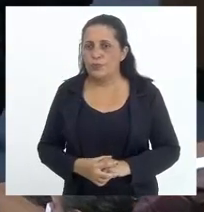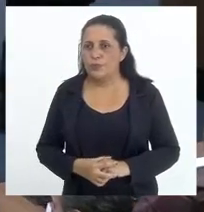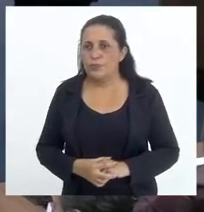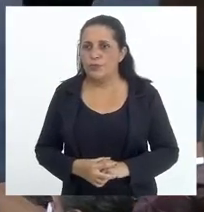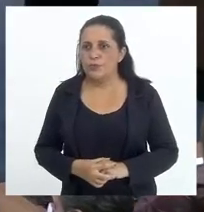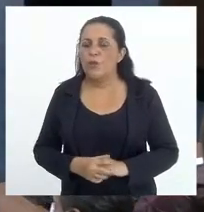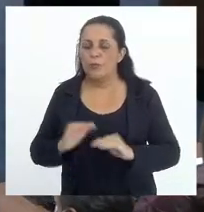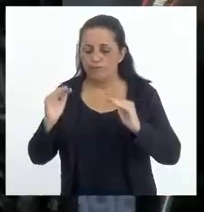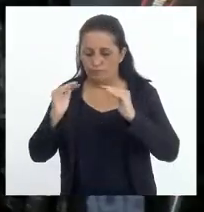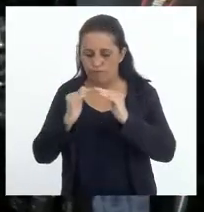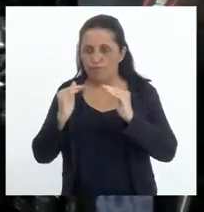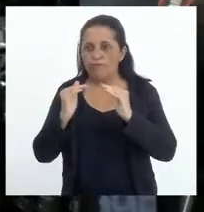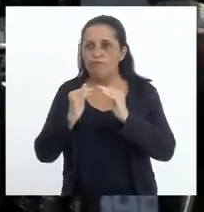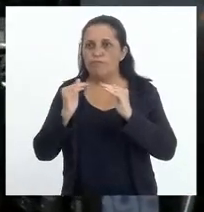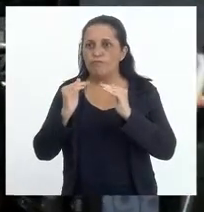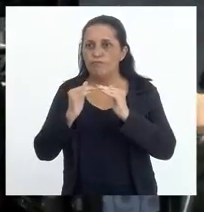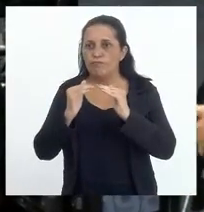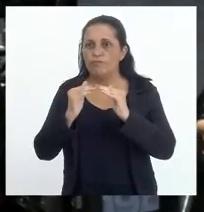Parecer favorável, presidente.